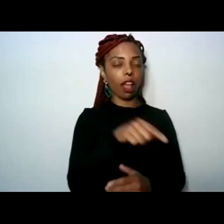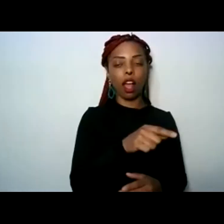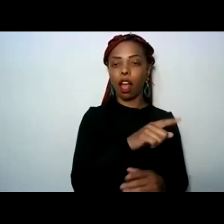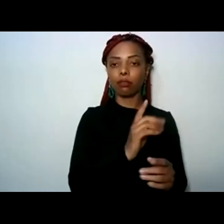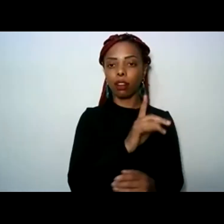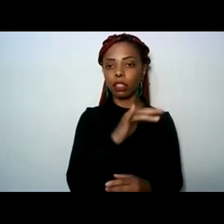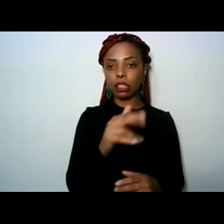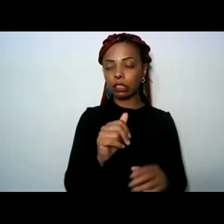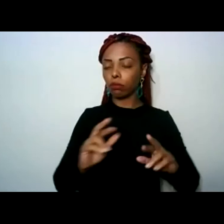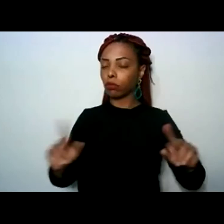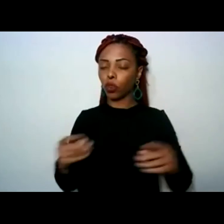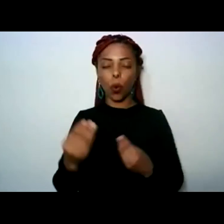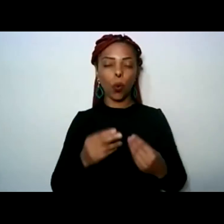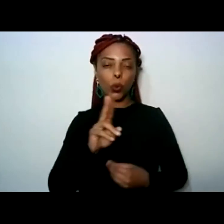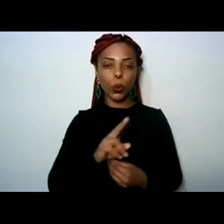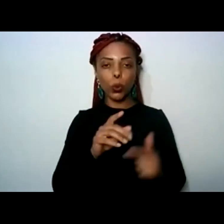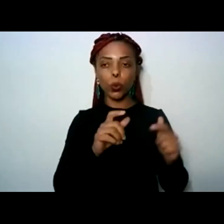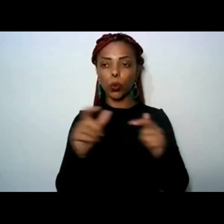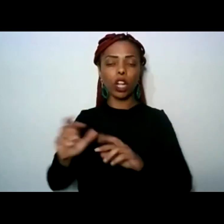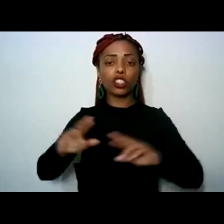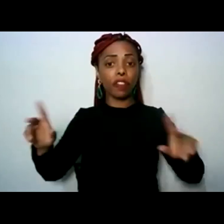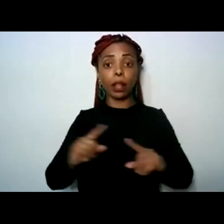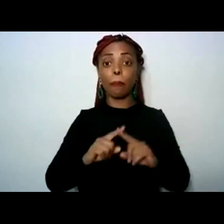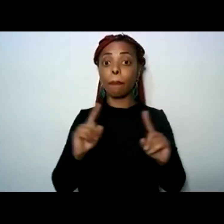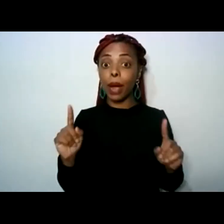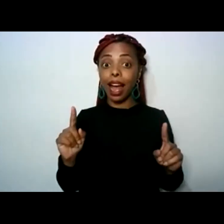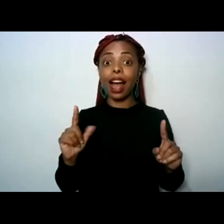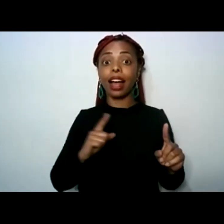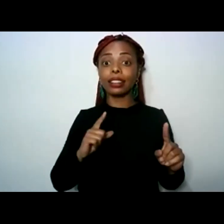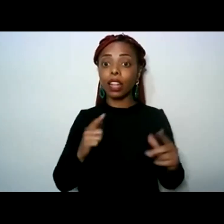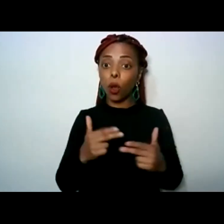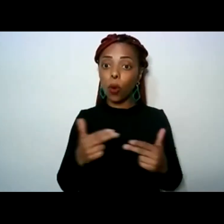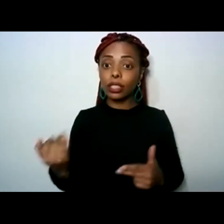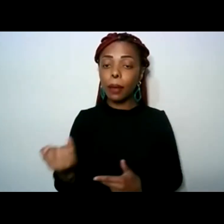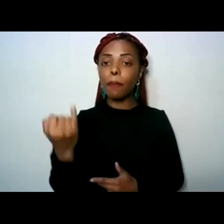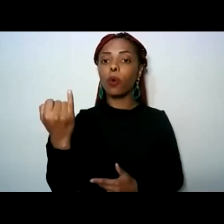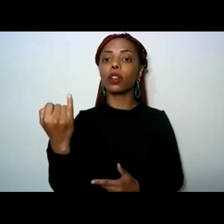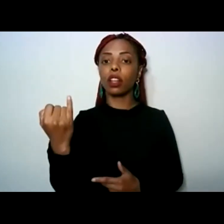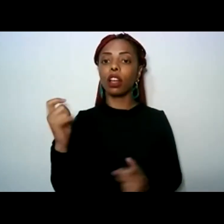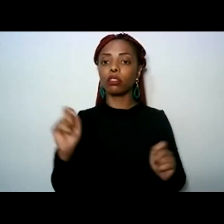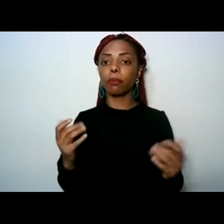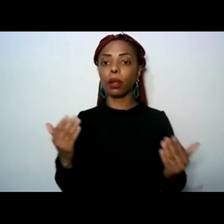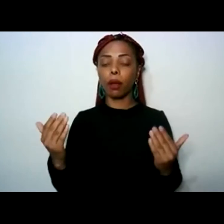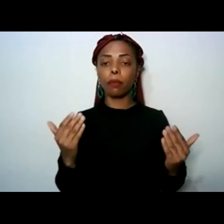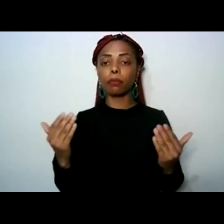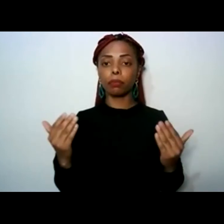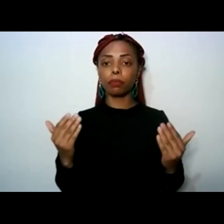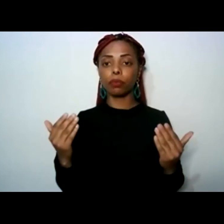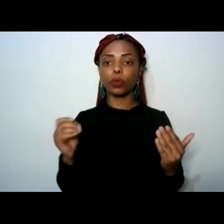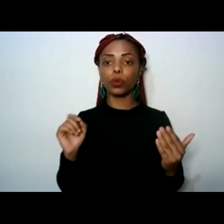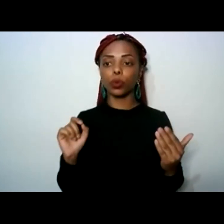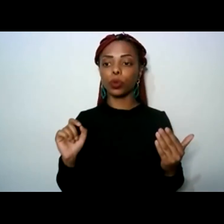e uso de alguma maneira perpassam elementos importantes no sentido e de contato elementos de contato no sentido de